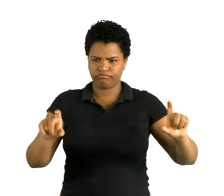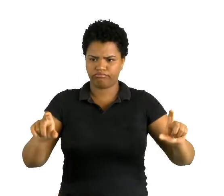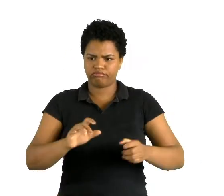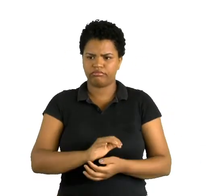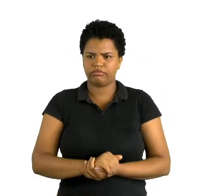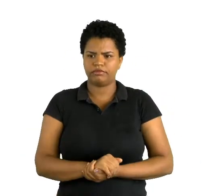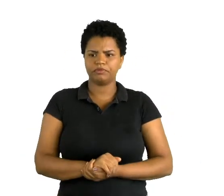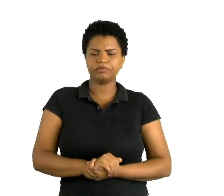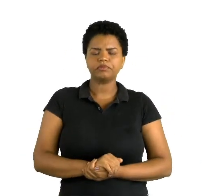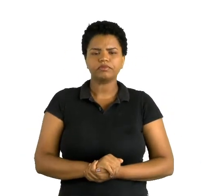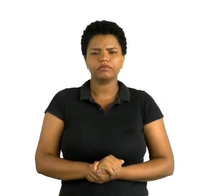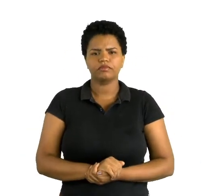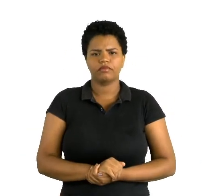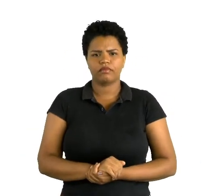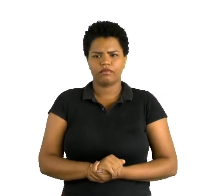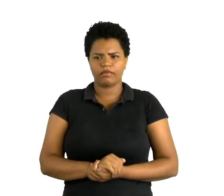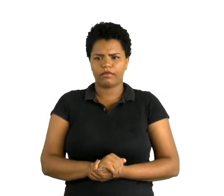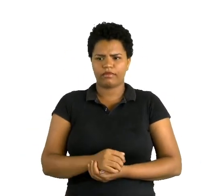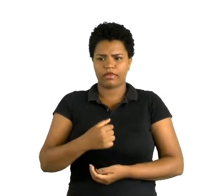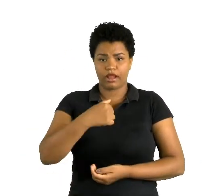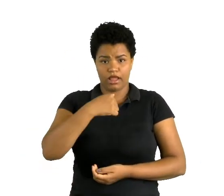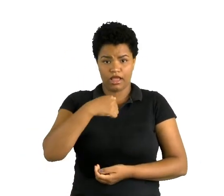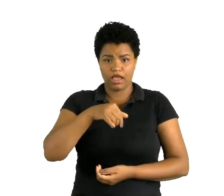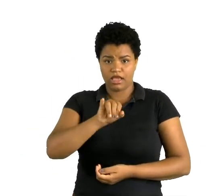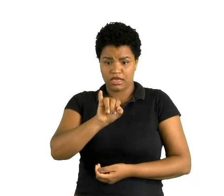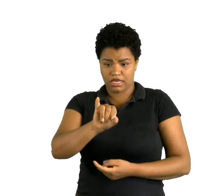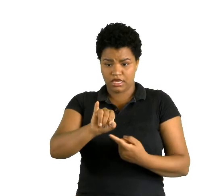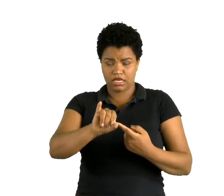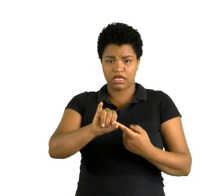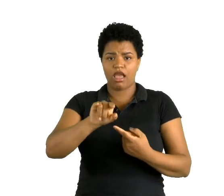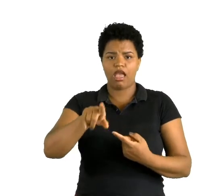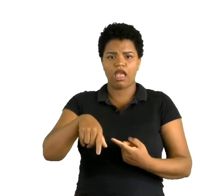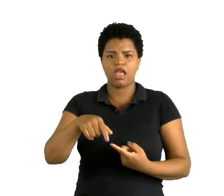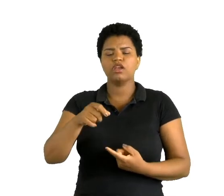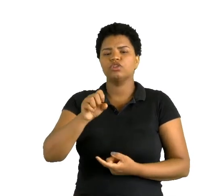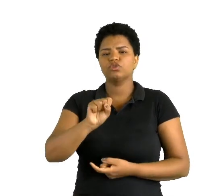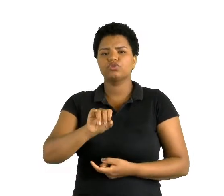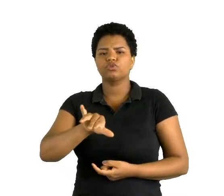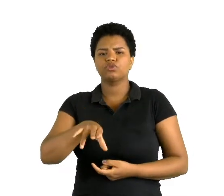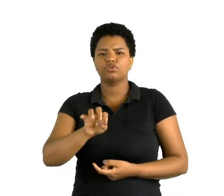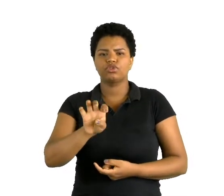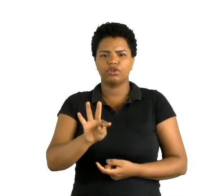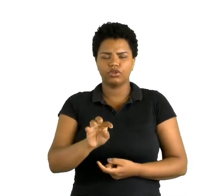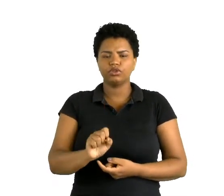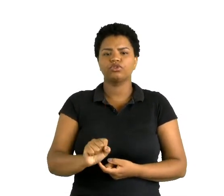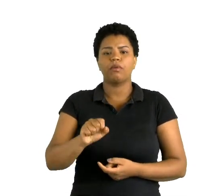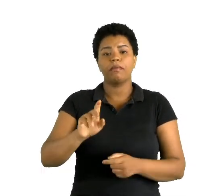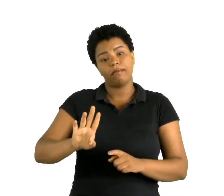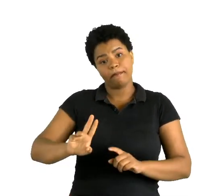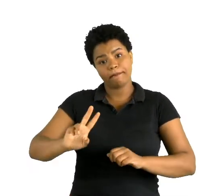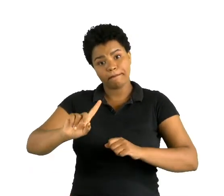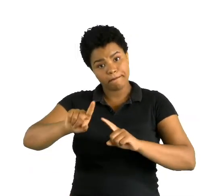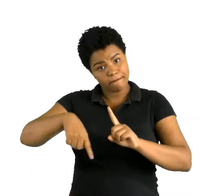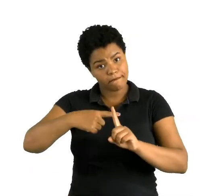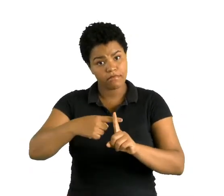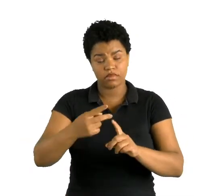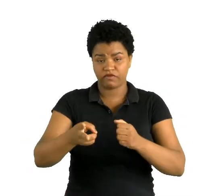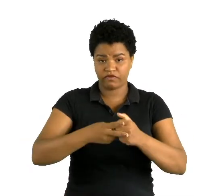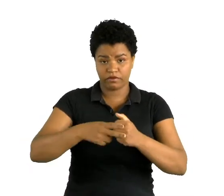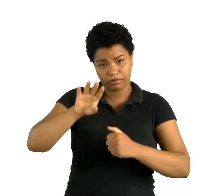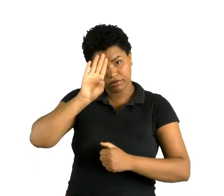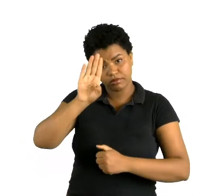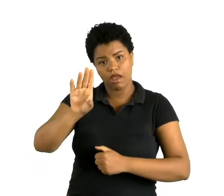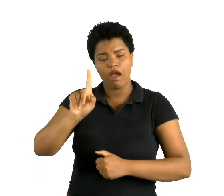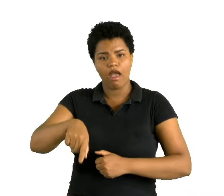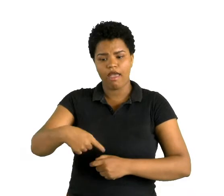every year, né? Então, I, o sujeito, mais o verbo principal, que é o verbo to travel, que é o verbo viajar. Então,